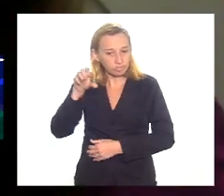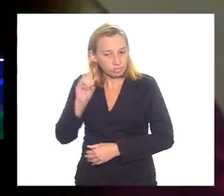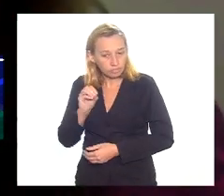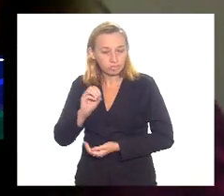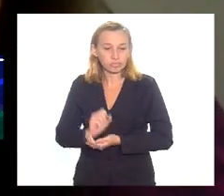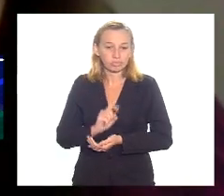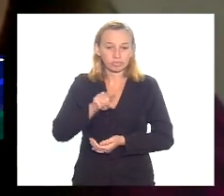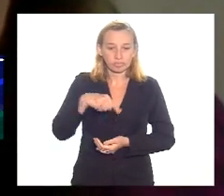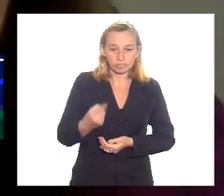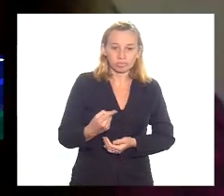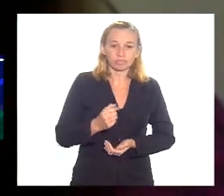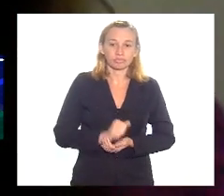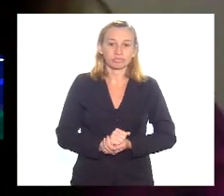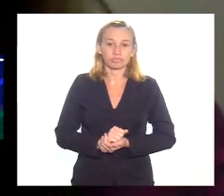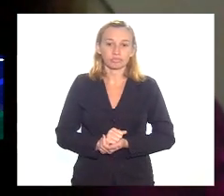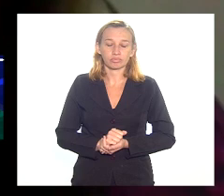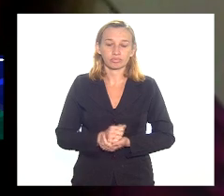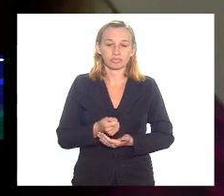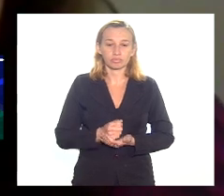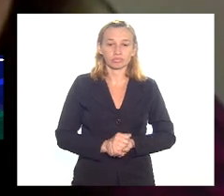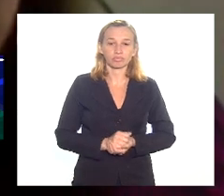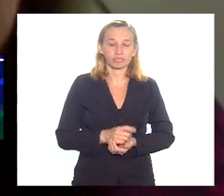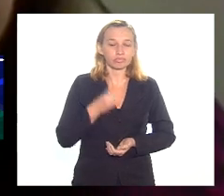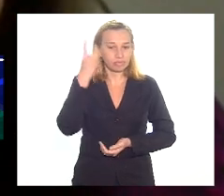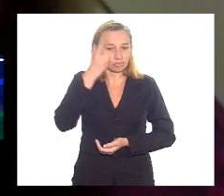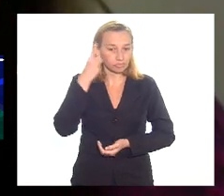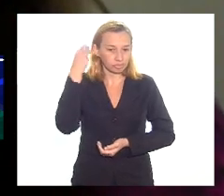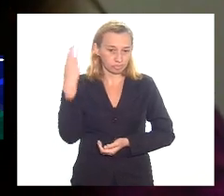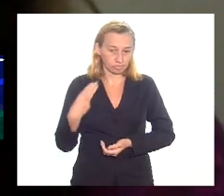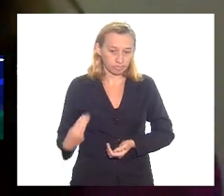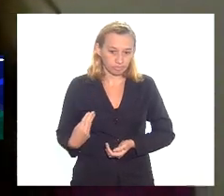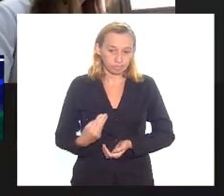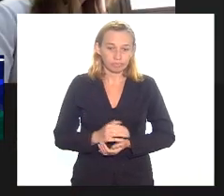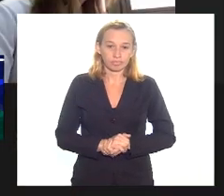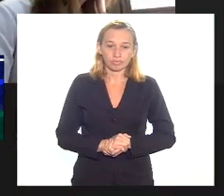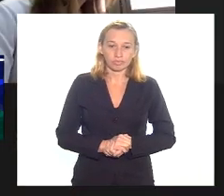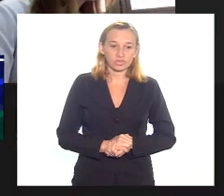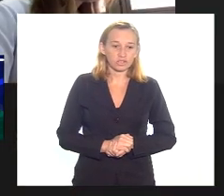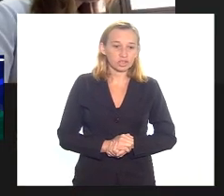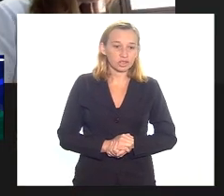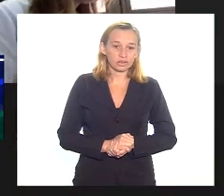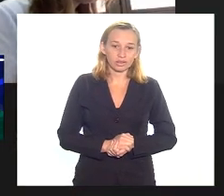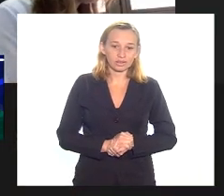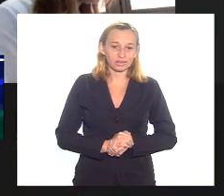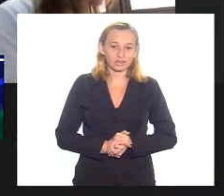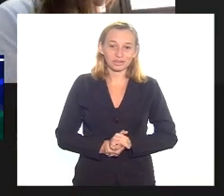Thiago. O próximo orador inscrito é a deputada Mônica Francisco.